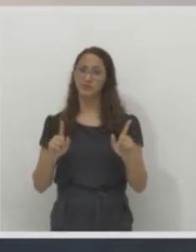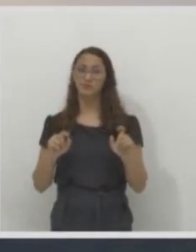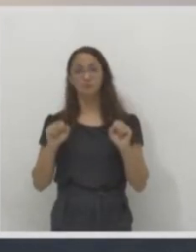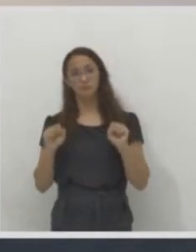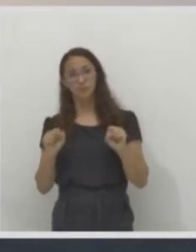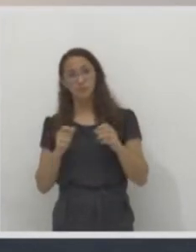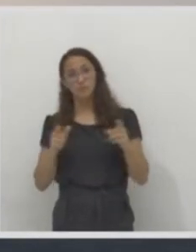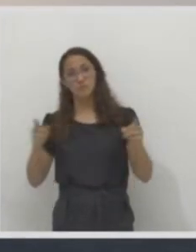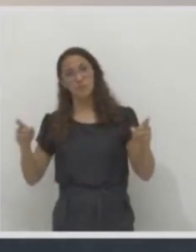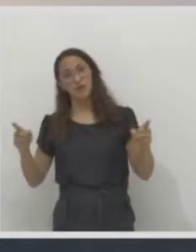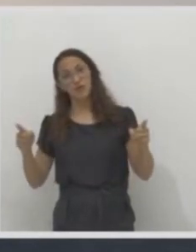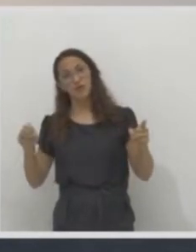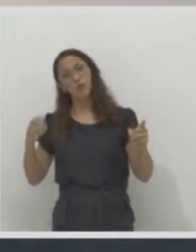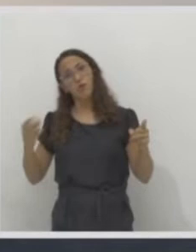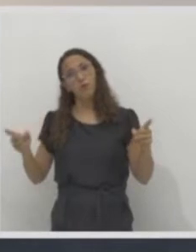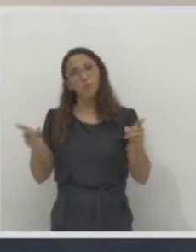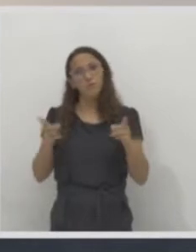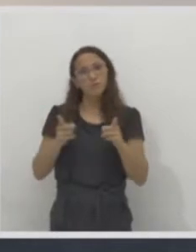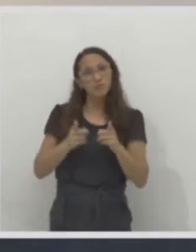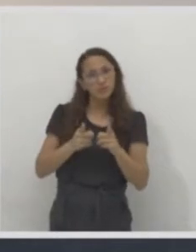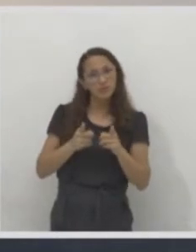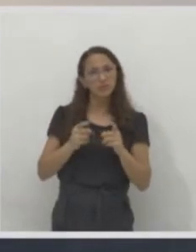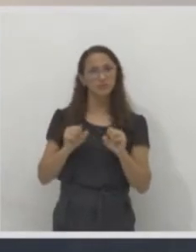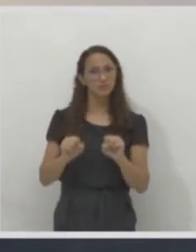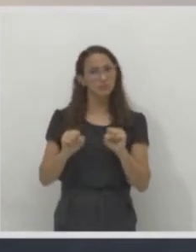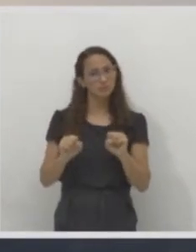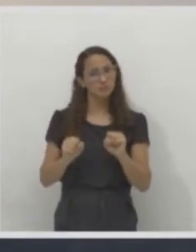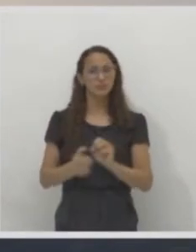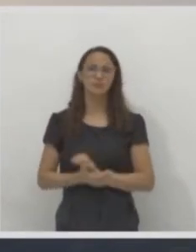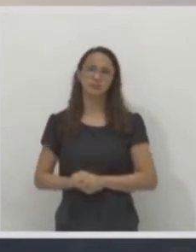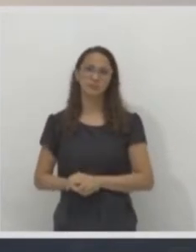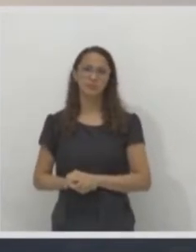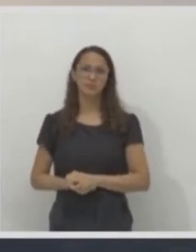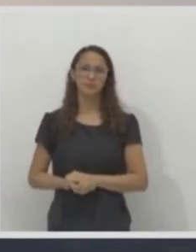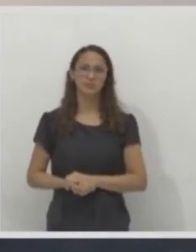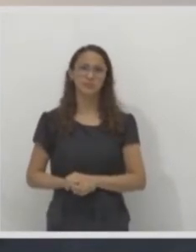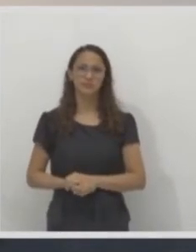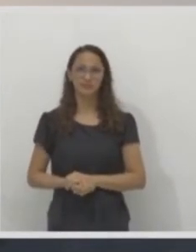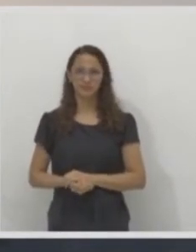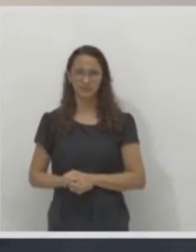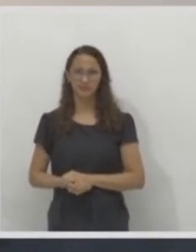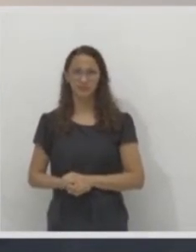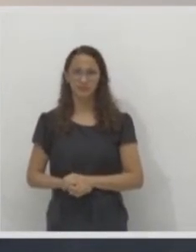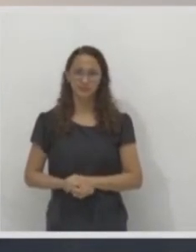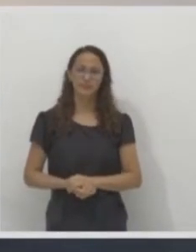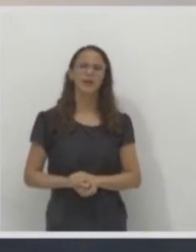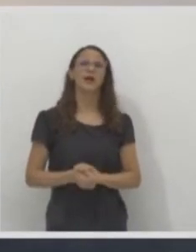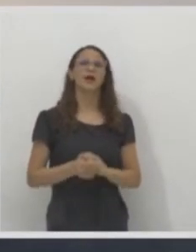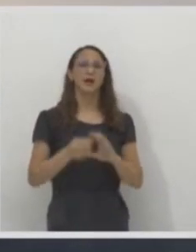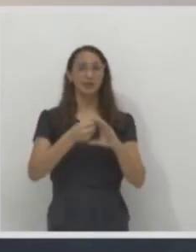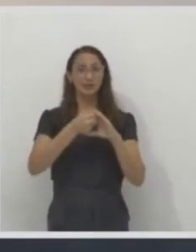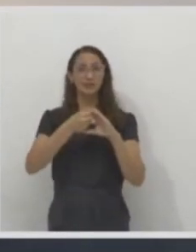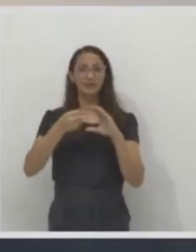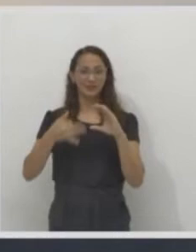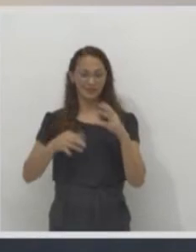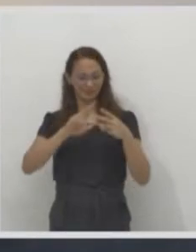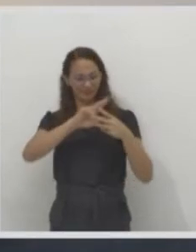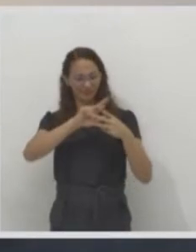maior ou menor. Tá? Assim vocês conseguem caracterizar os